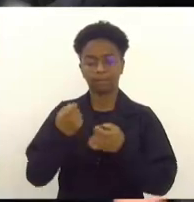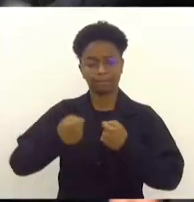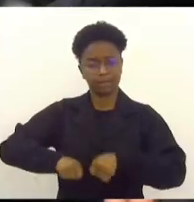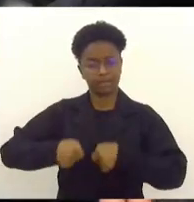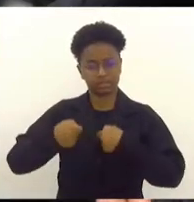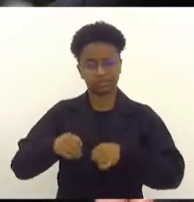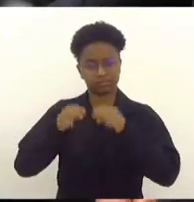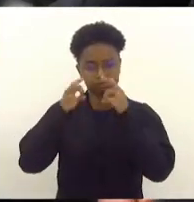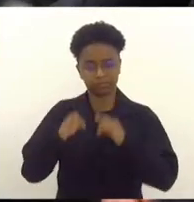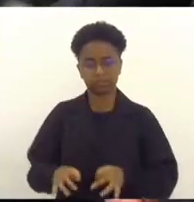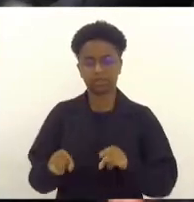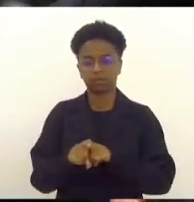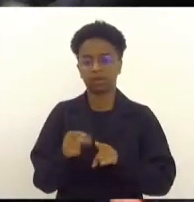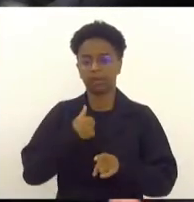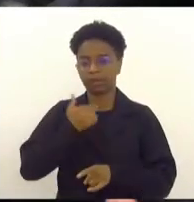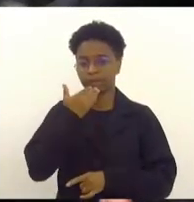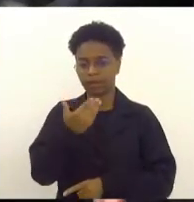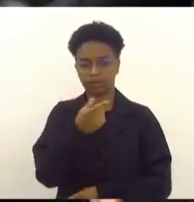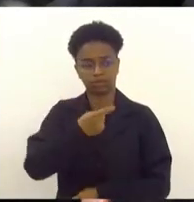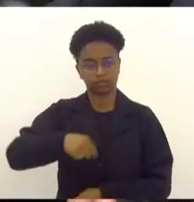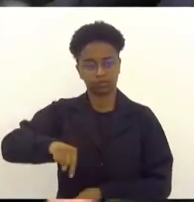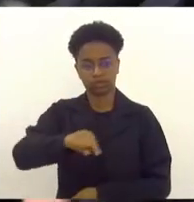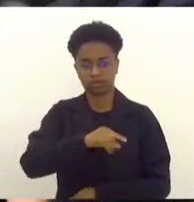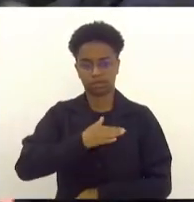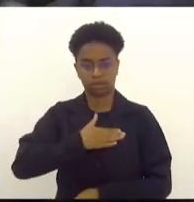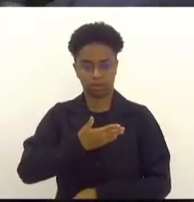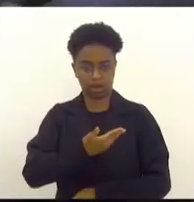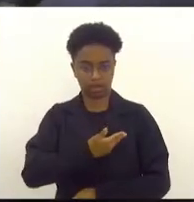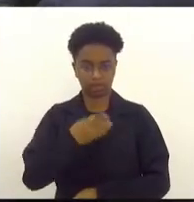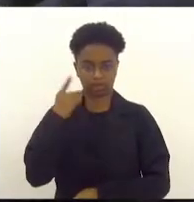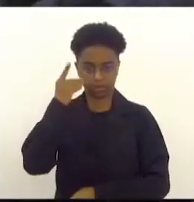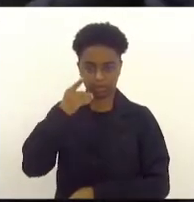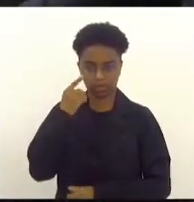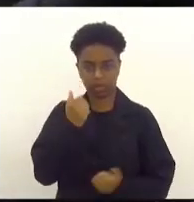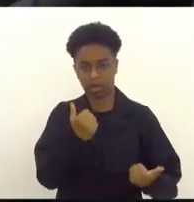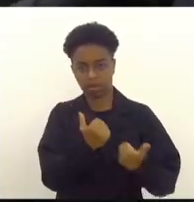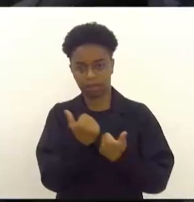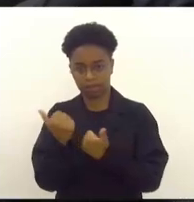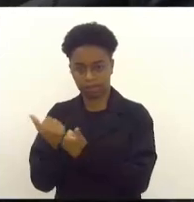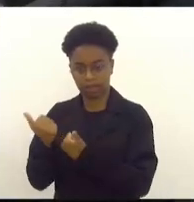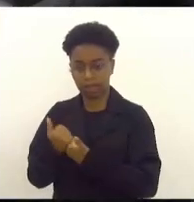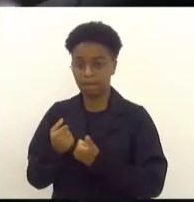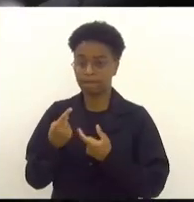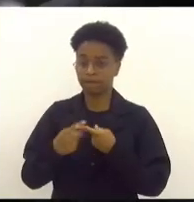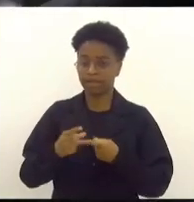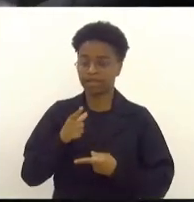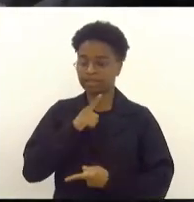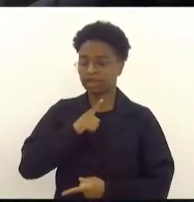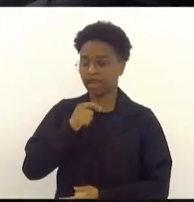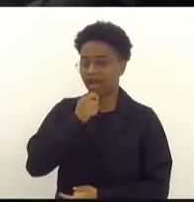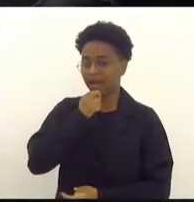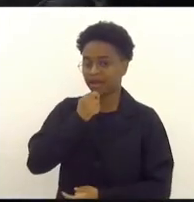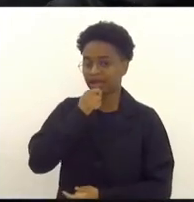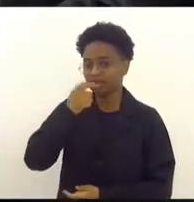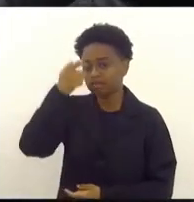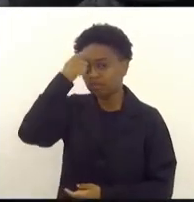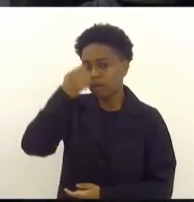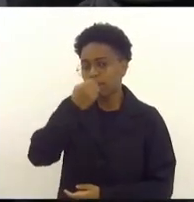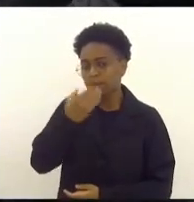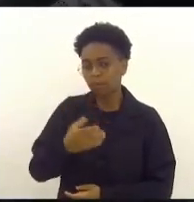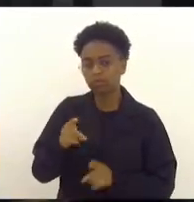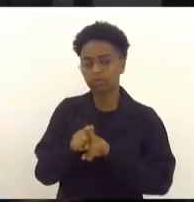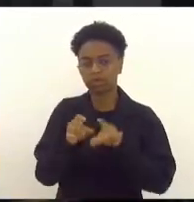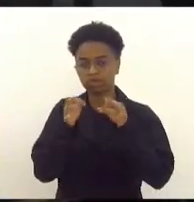e eu peço a Adesão dos meus colegas parlamentares que ainda tem bom senso do juízo Muito